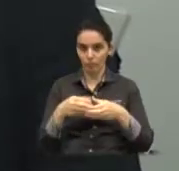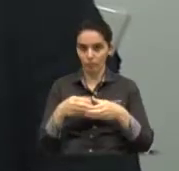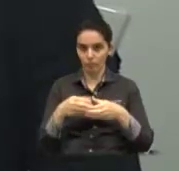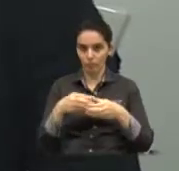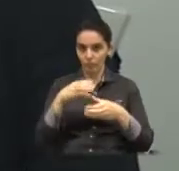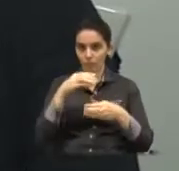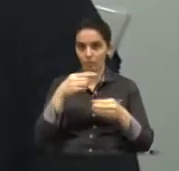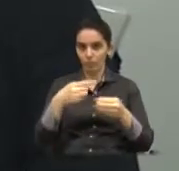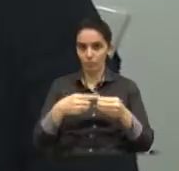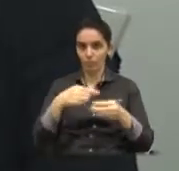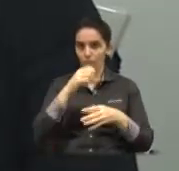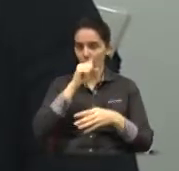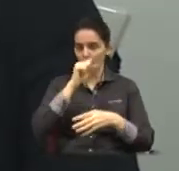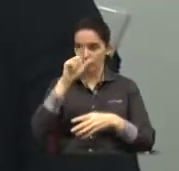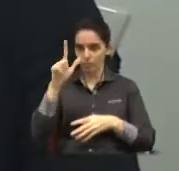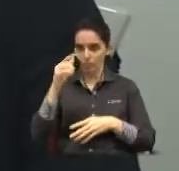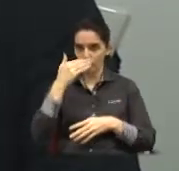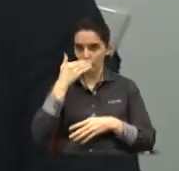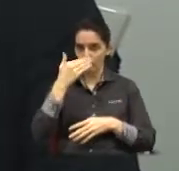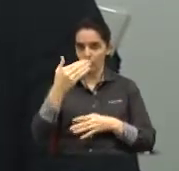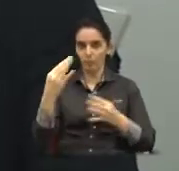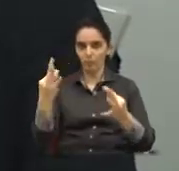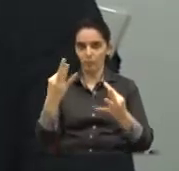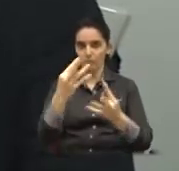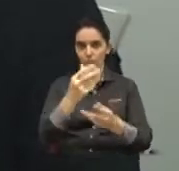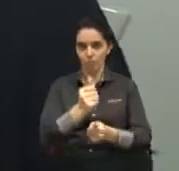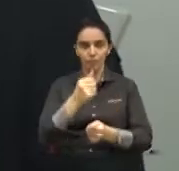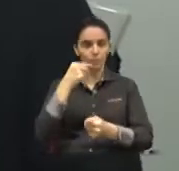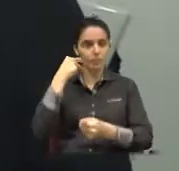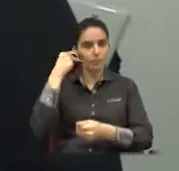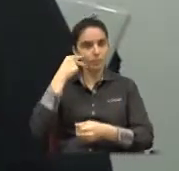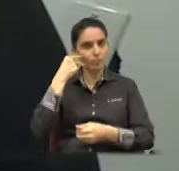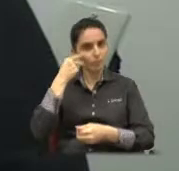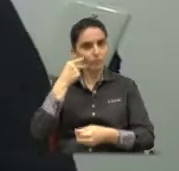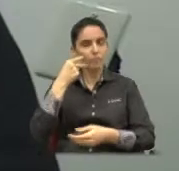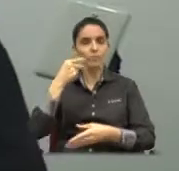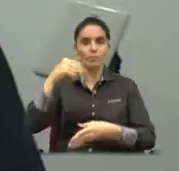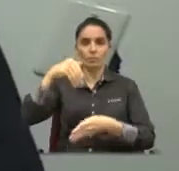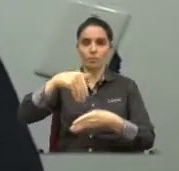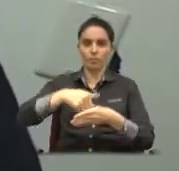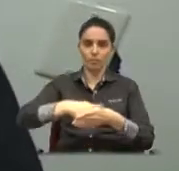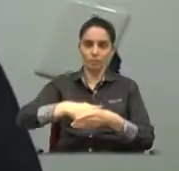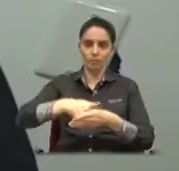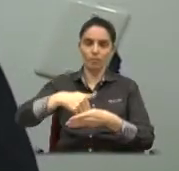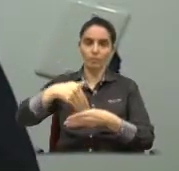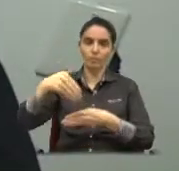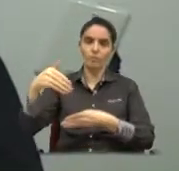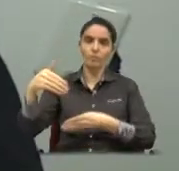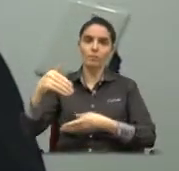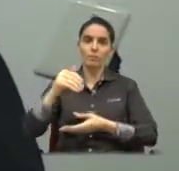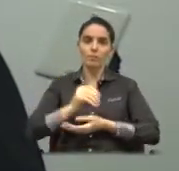isso que eu peço a todos os nossos vereadores o voto de